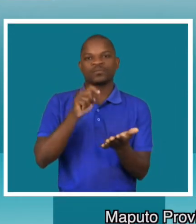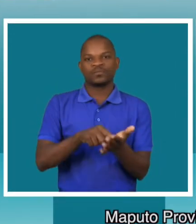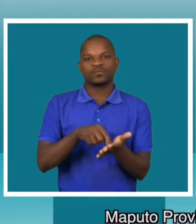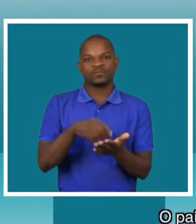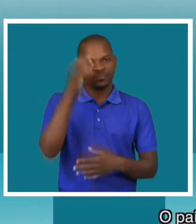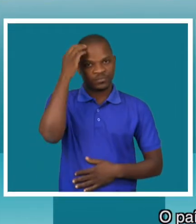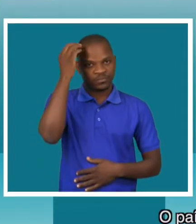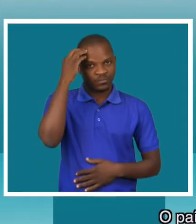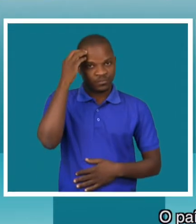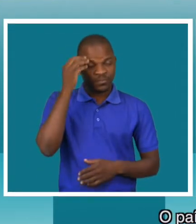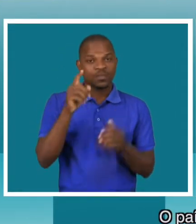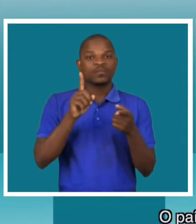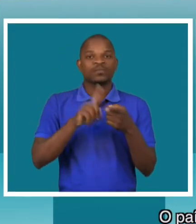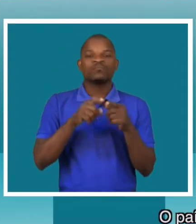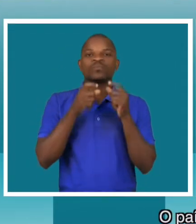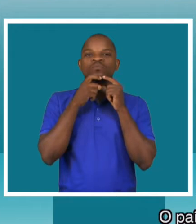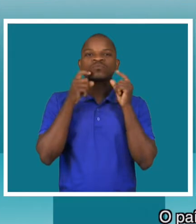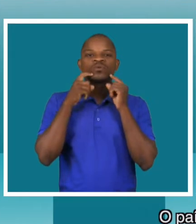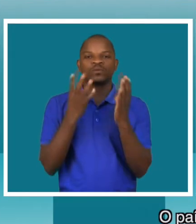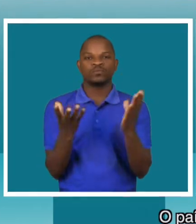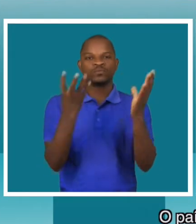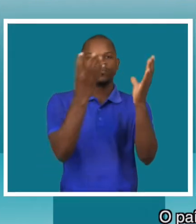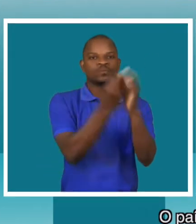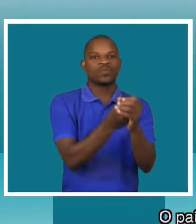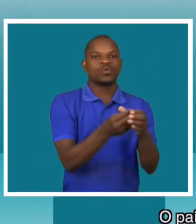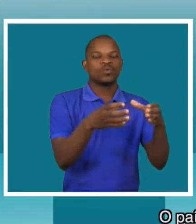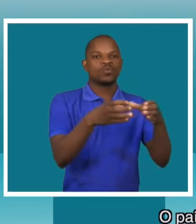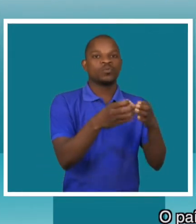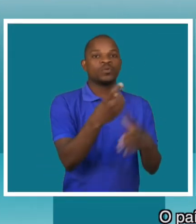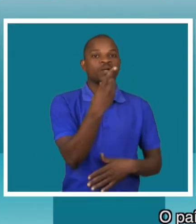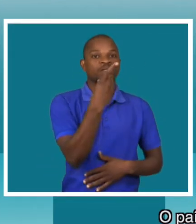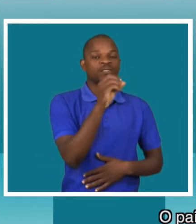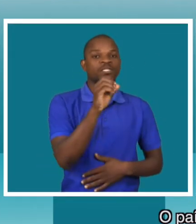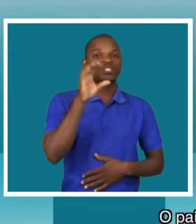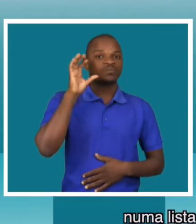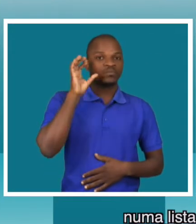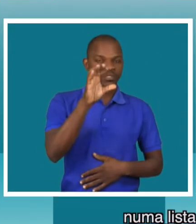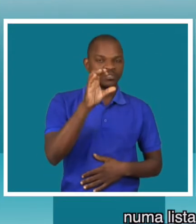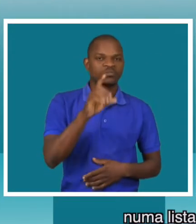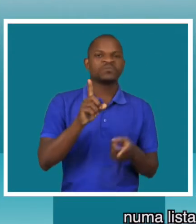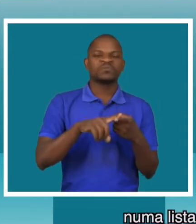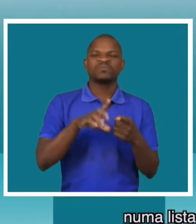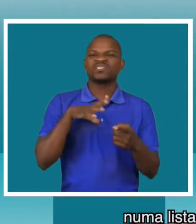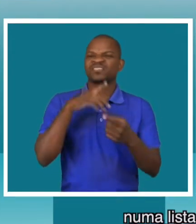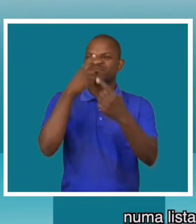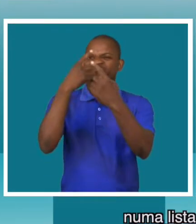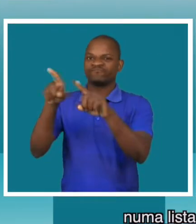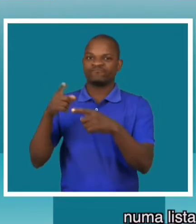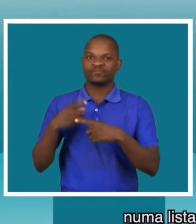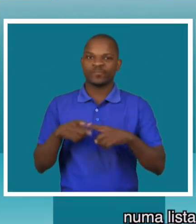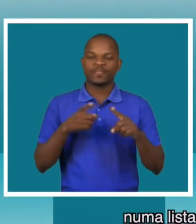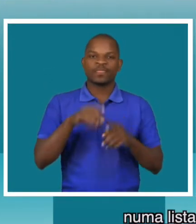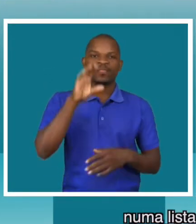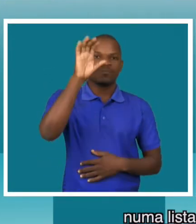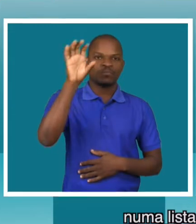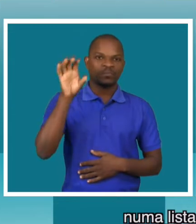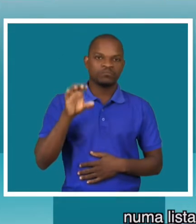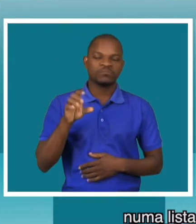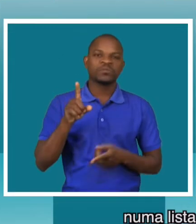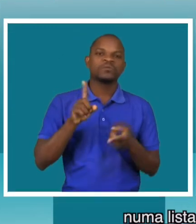O país está entre os 10 com mais casos de casamentos prematuros em todo o mundo, numa lista onde estão o Níger, Chad,